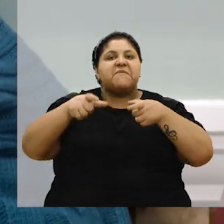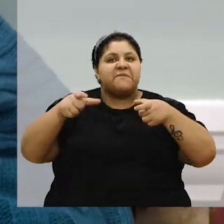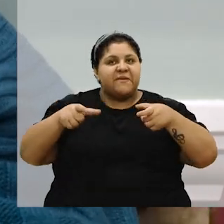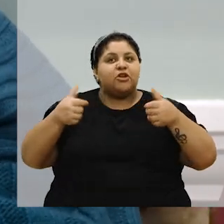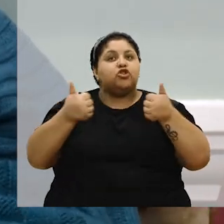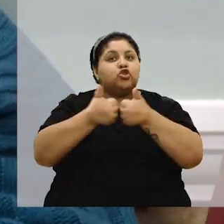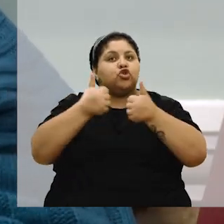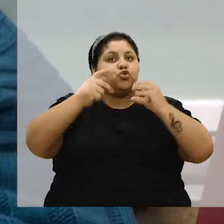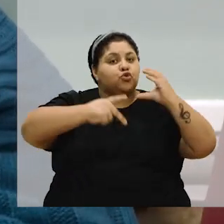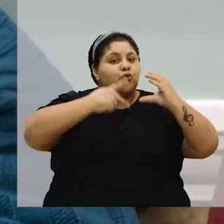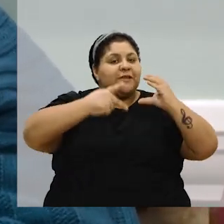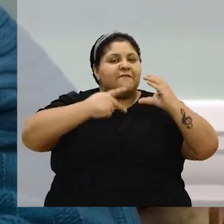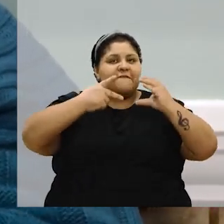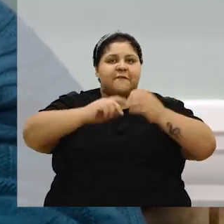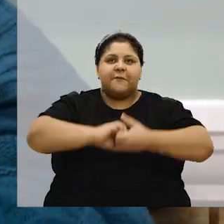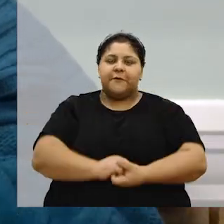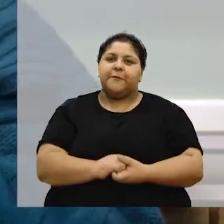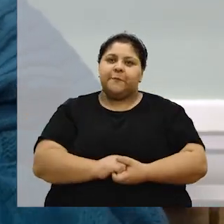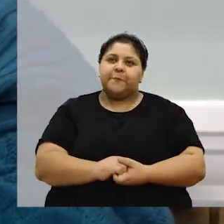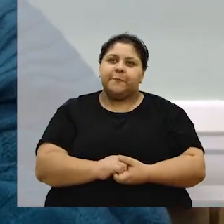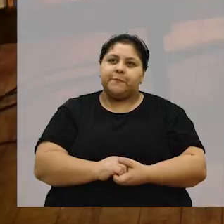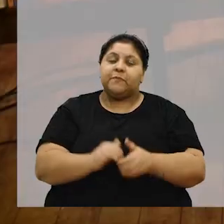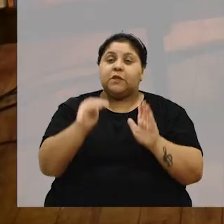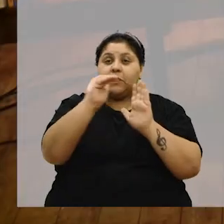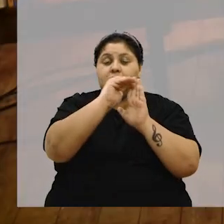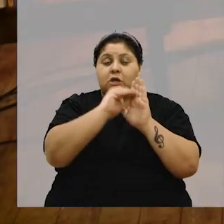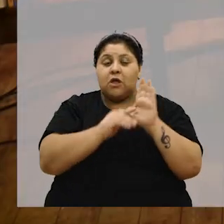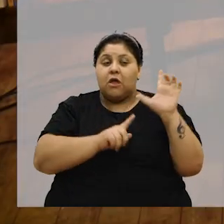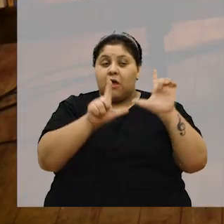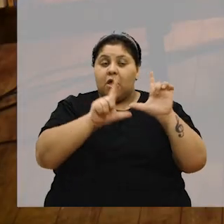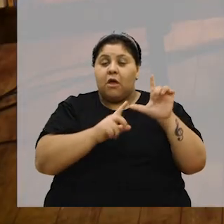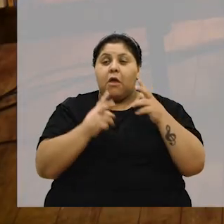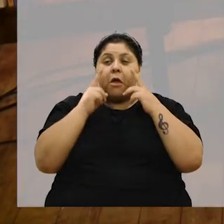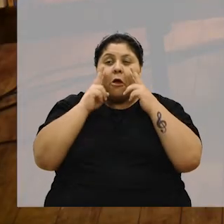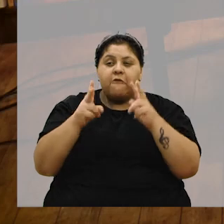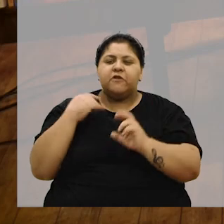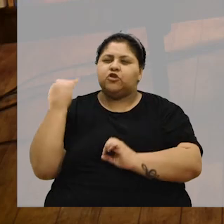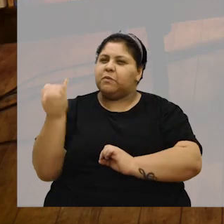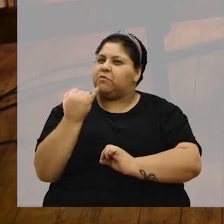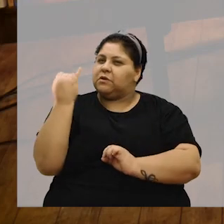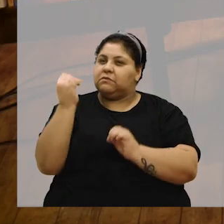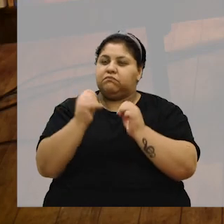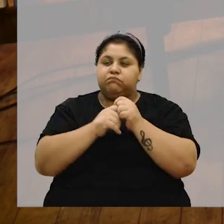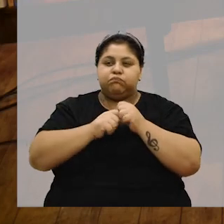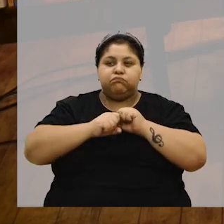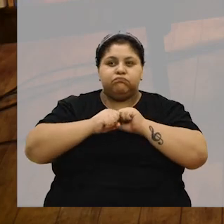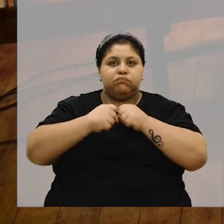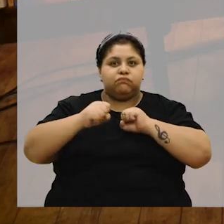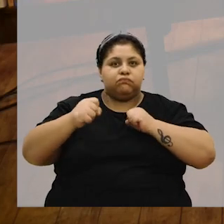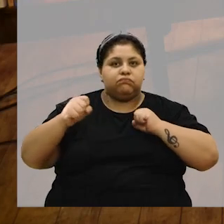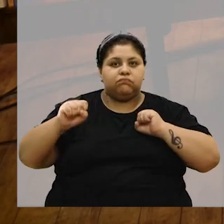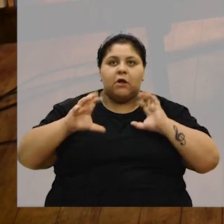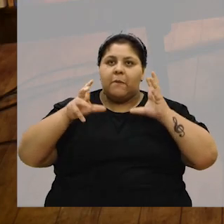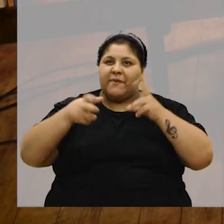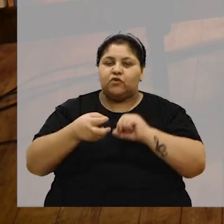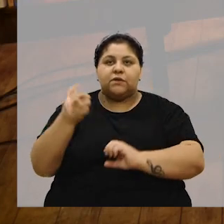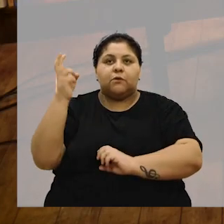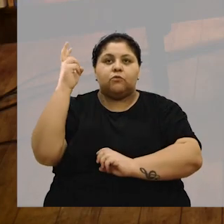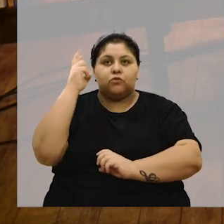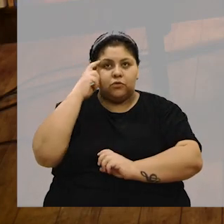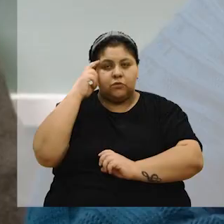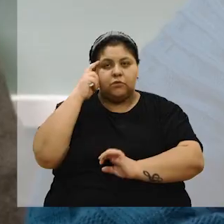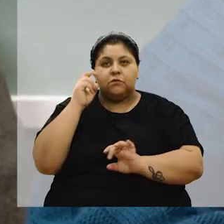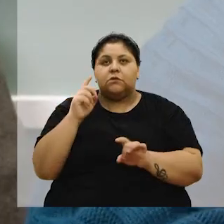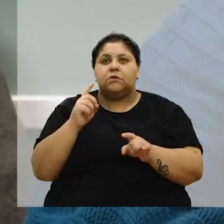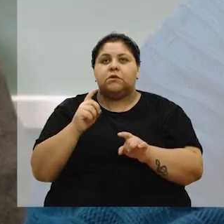maior com a TV Câmara. E sobre o programa, eu vejo de uma importância tão grande para toda a